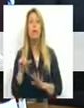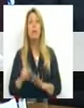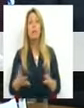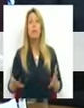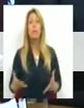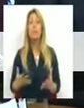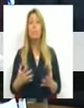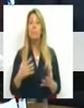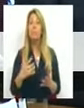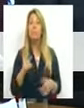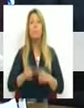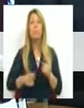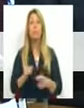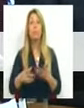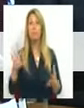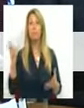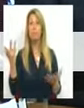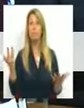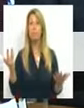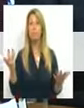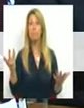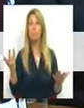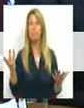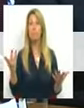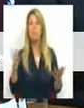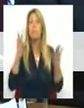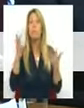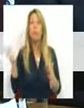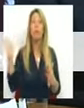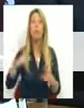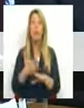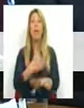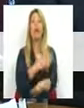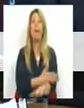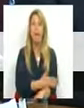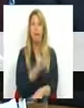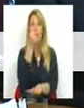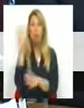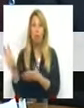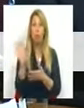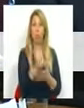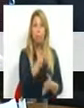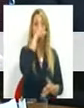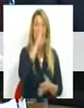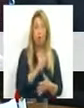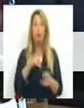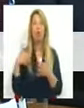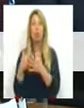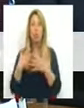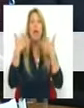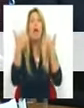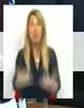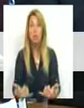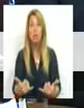deu também a nota relativamente àquilo que foi acontecendo de onde vinha antes da recapitalização e do processo a seguir à recapitalização, ainda